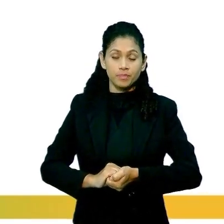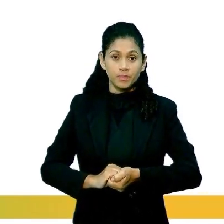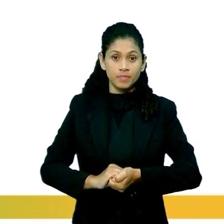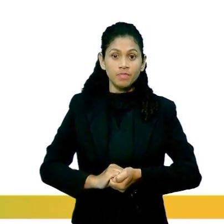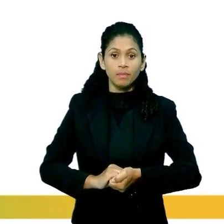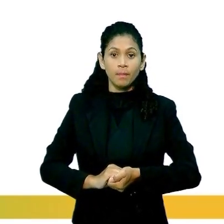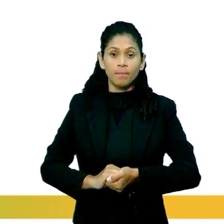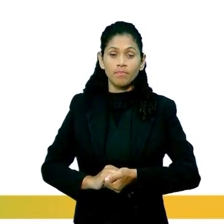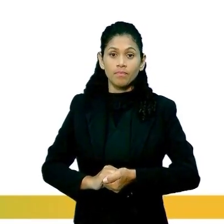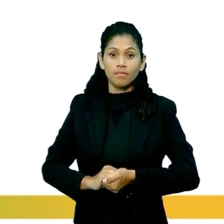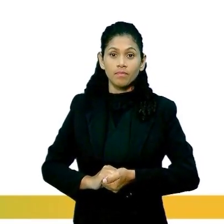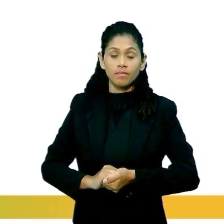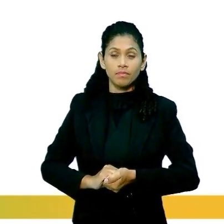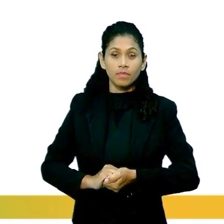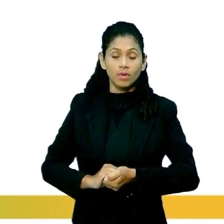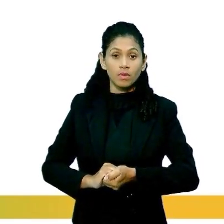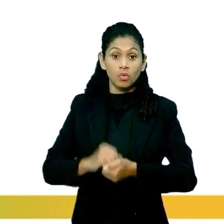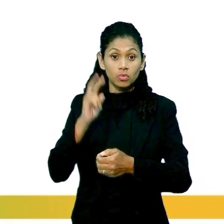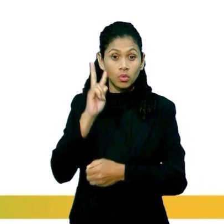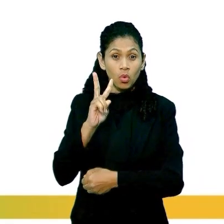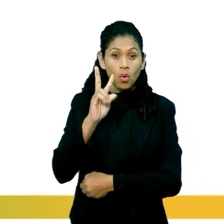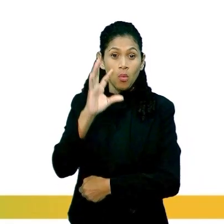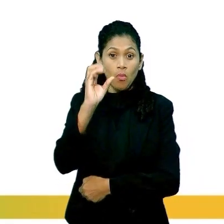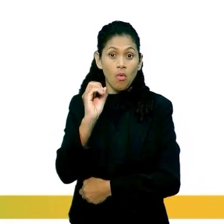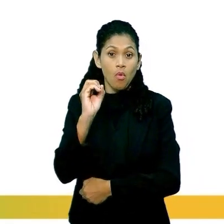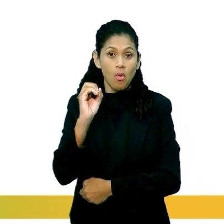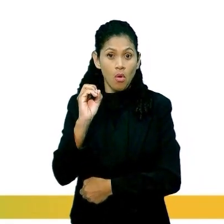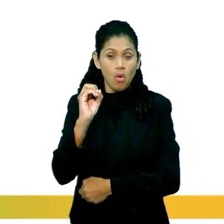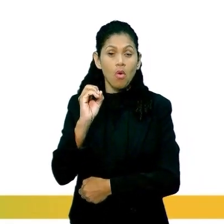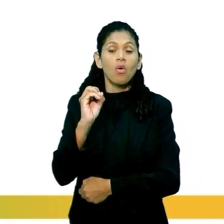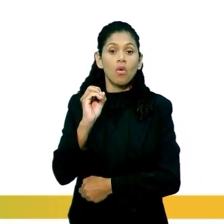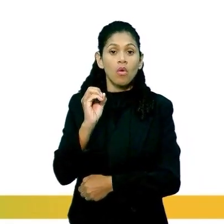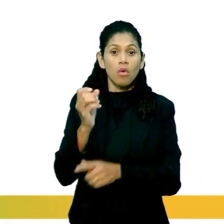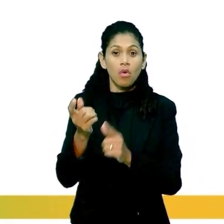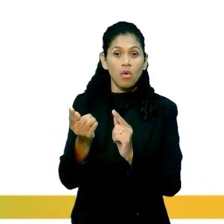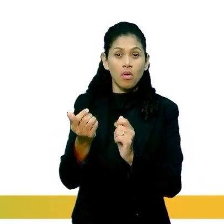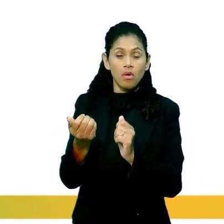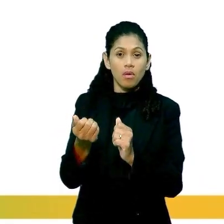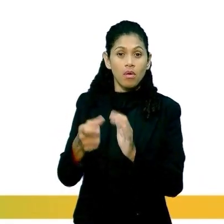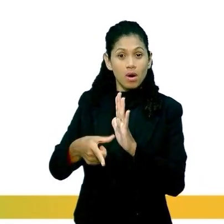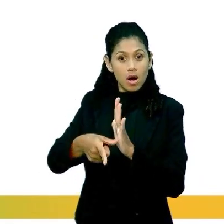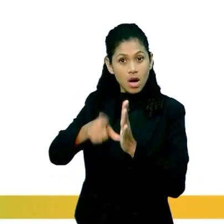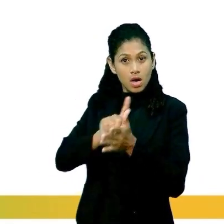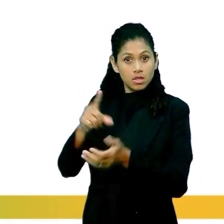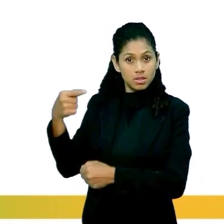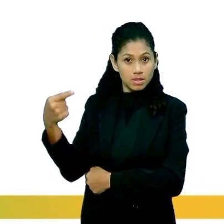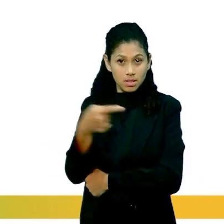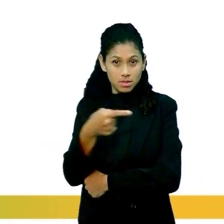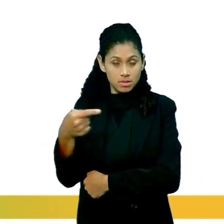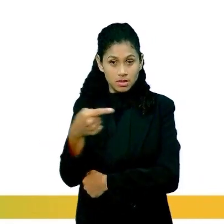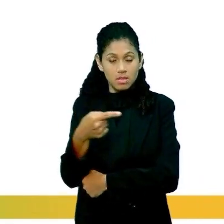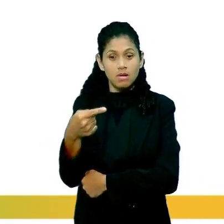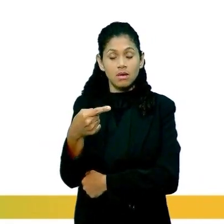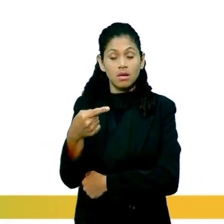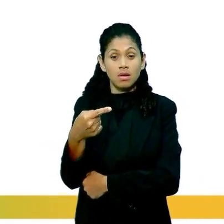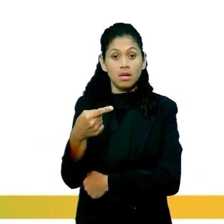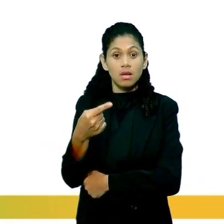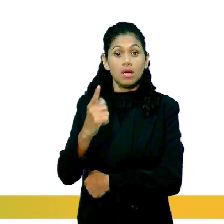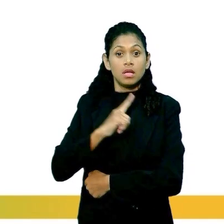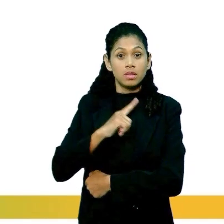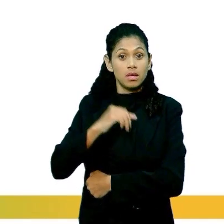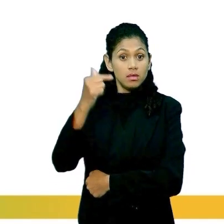está errado. Quando eu olho para o oxigênio do reagente, né, antes da seta, ele tem índice 2, então significa dizer que são